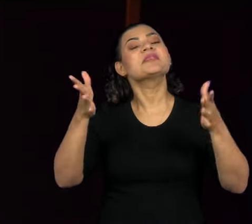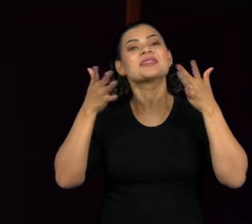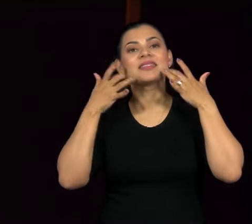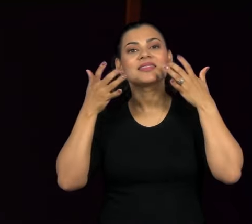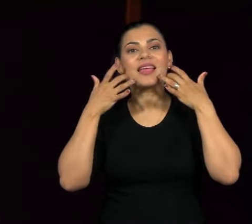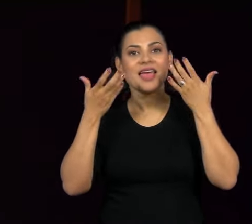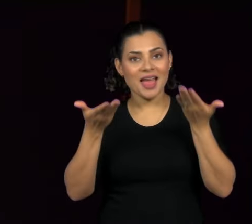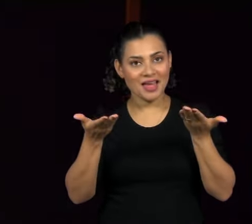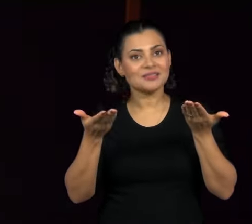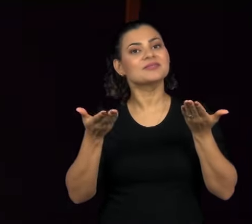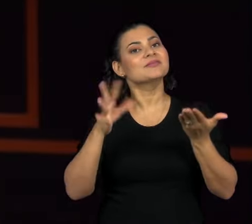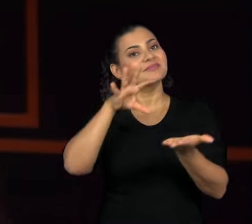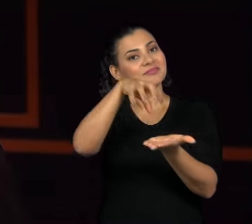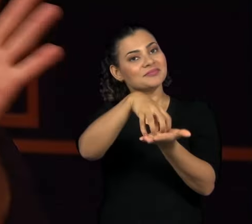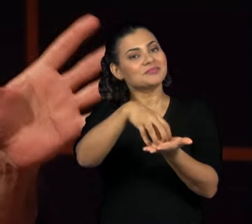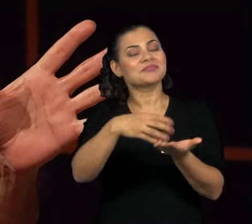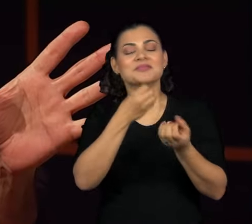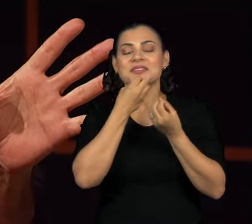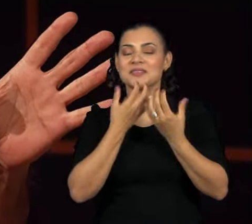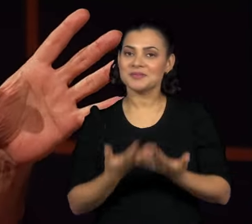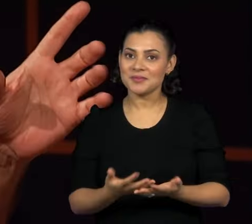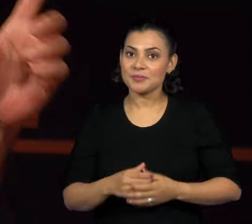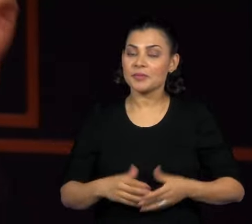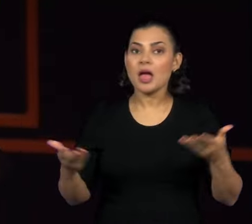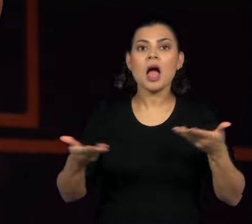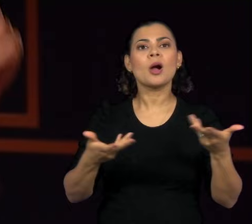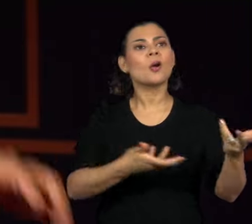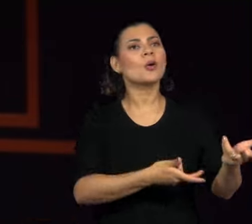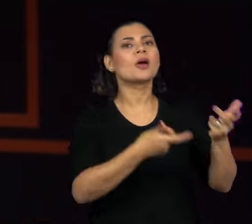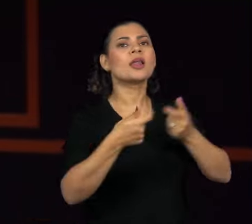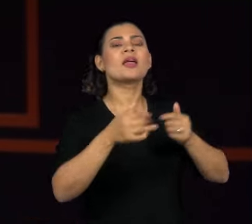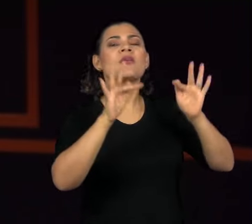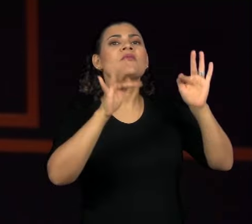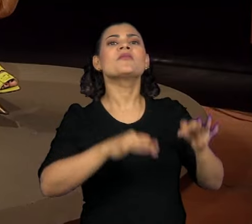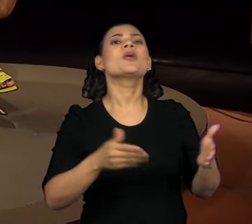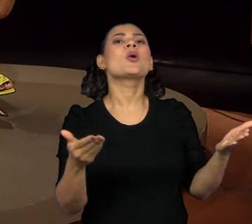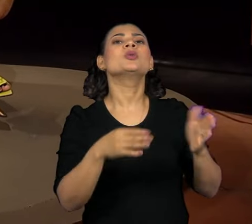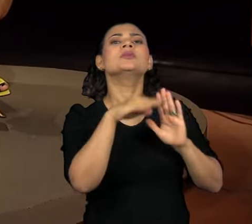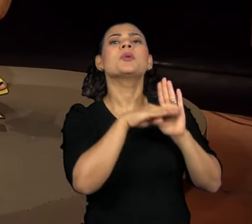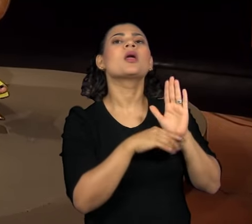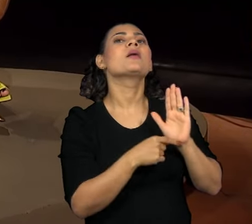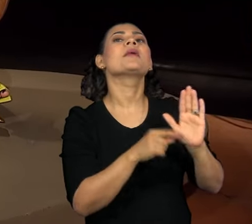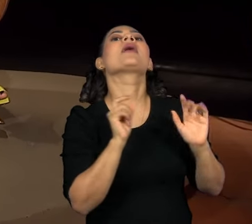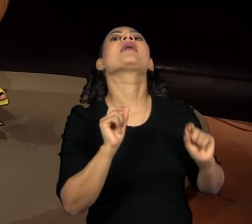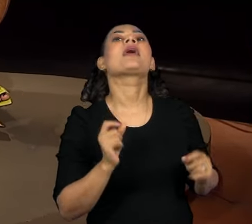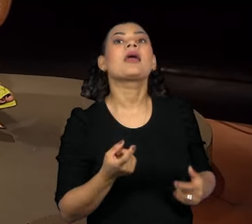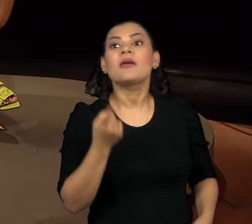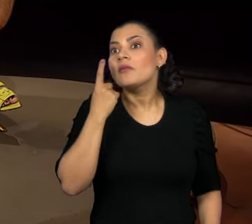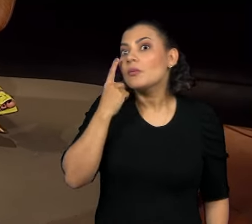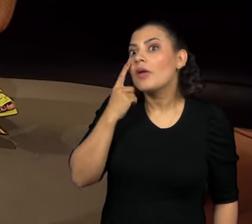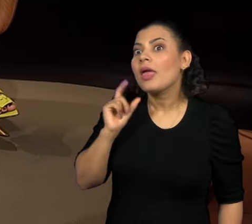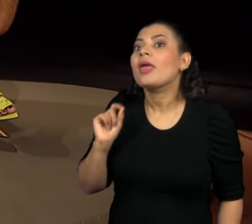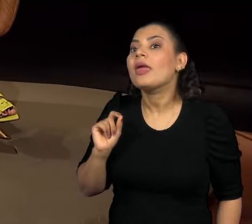belo teatro da cidade. E agora, quem é que vai encerrar o programa de hoje? Vamos ver, né?